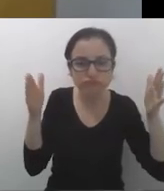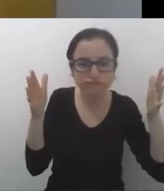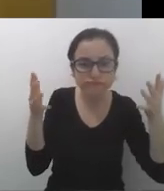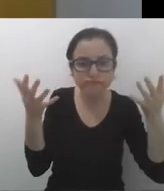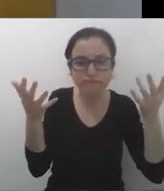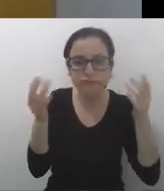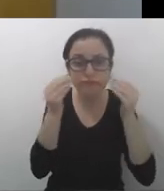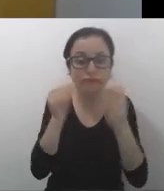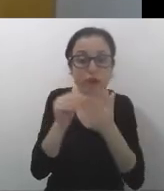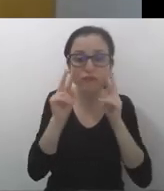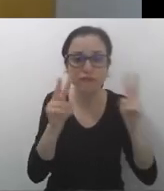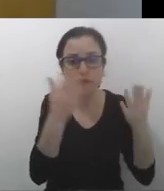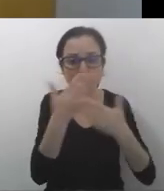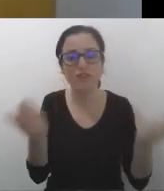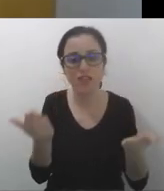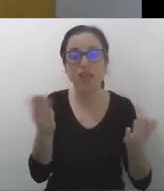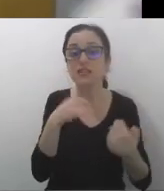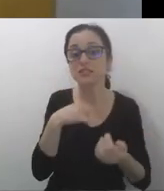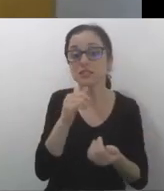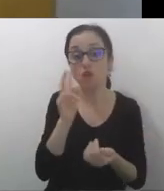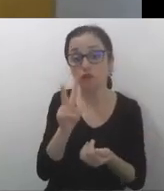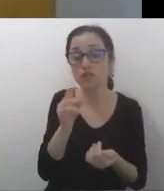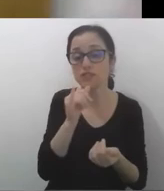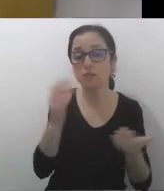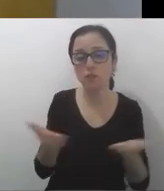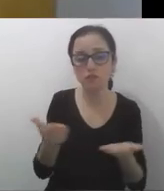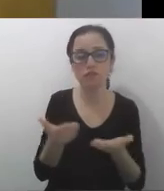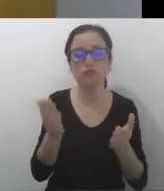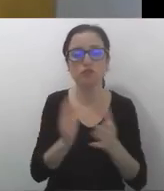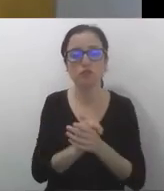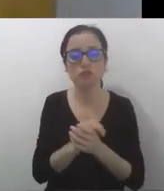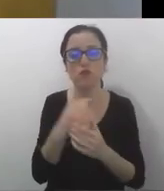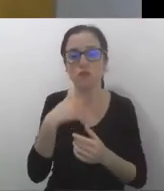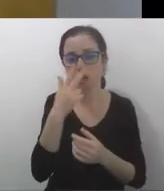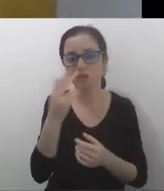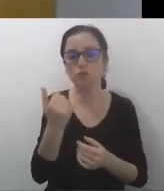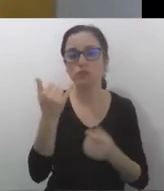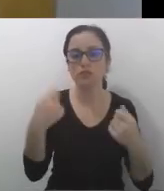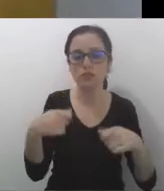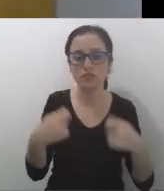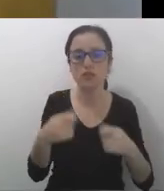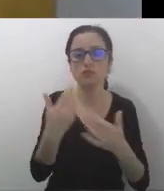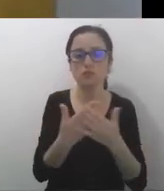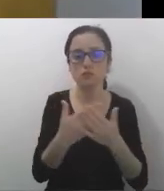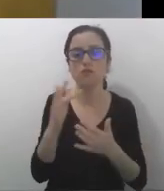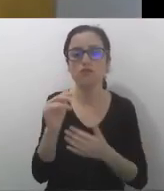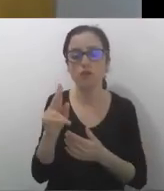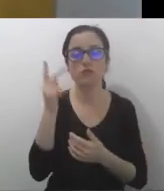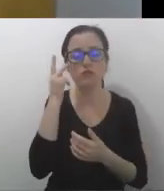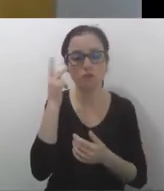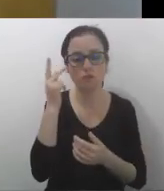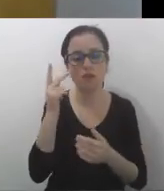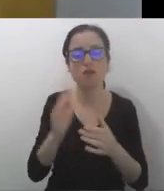muito necessário estudar a FAO em São Paulo e ver o desdobramento não só da produção